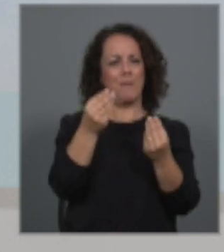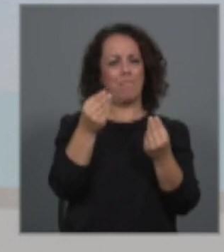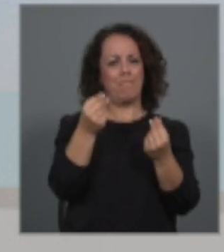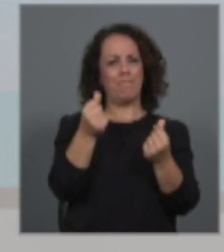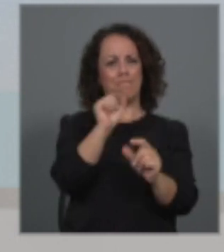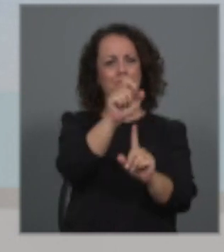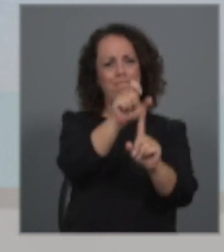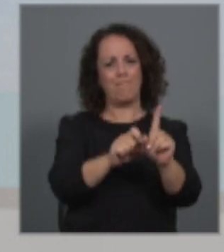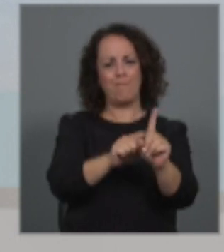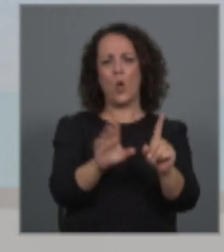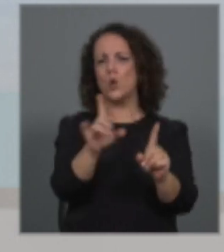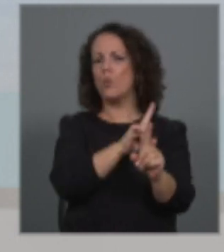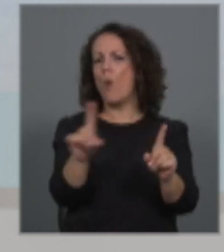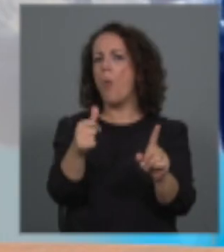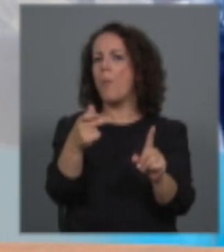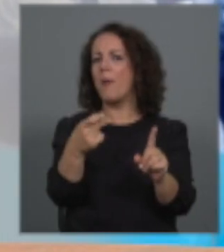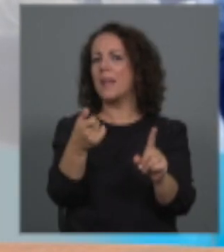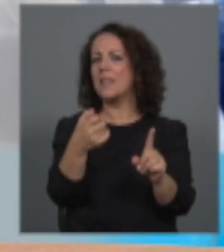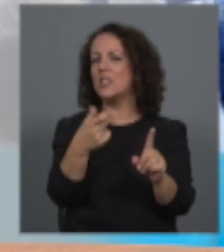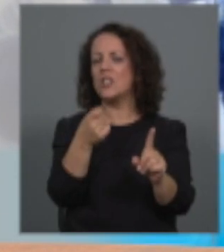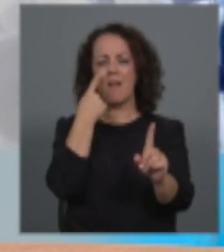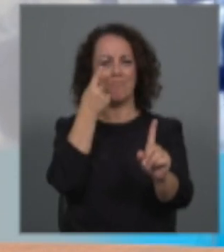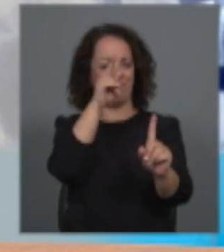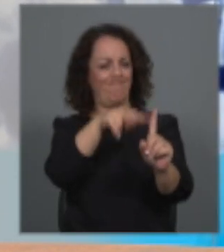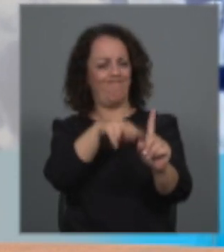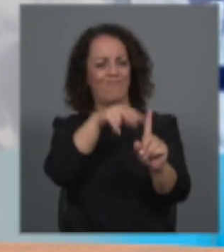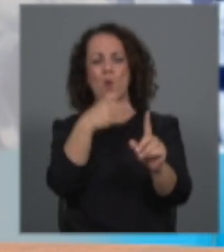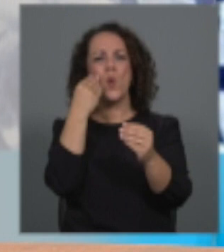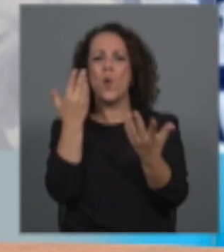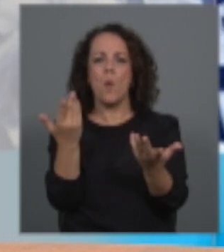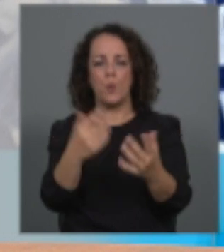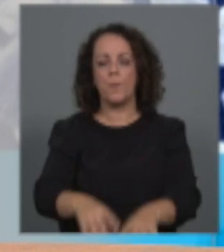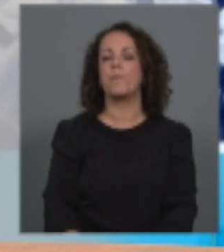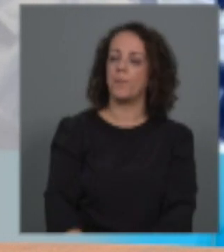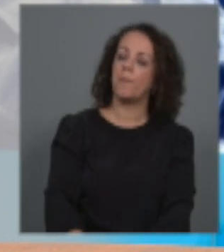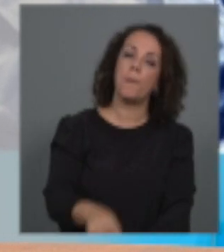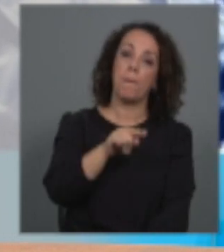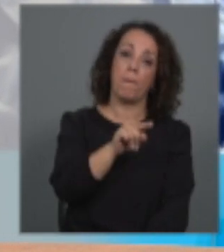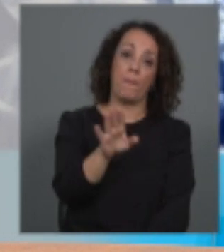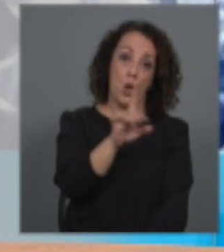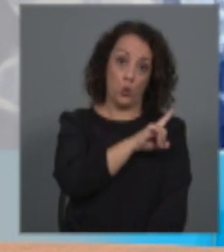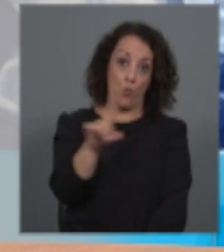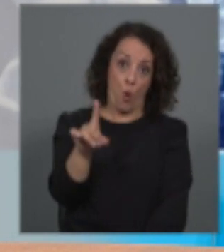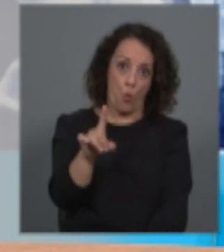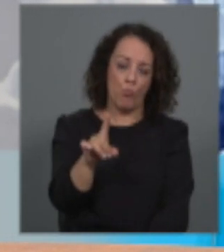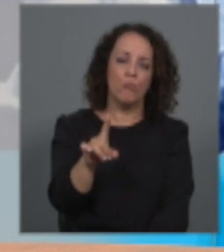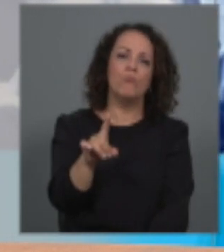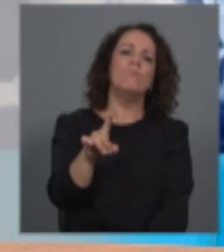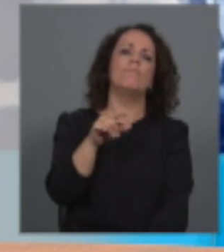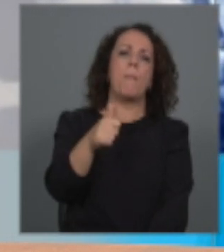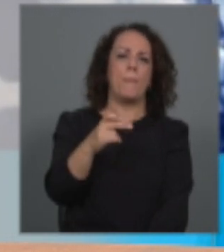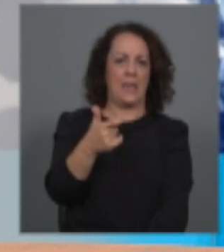de João Batista? Ele coloca-se em linha com profetas do